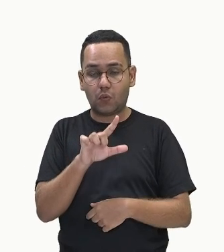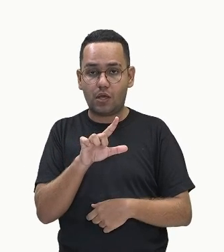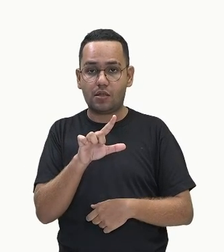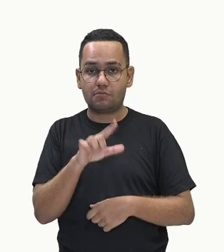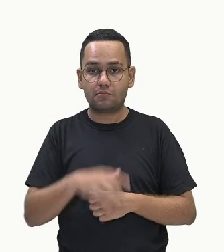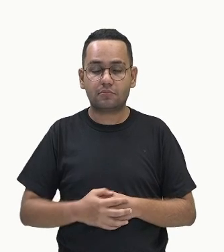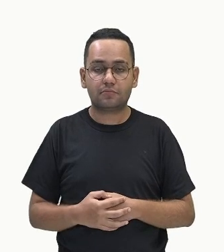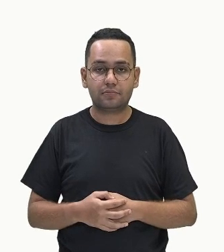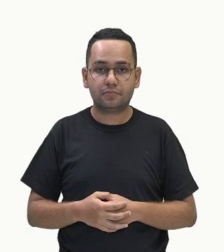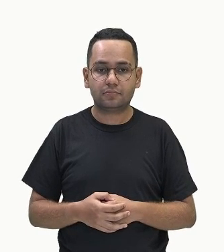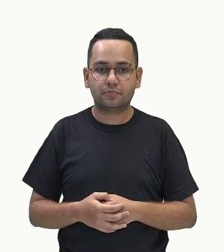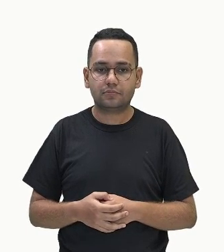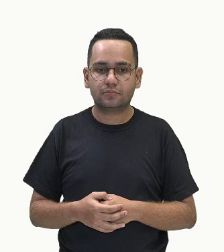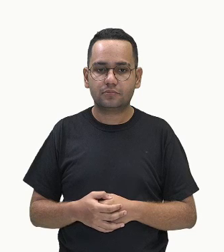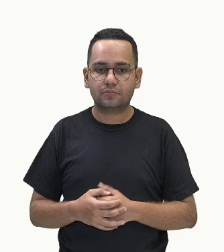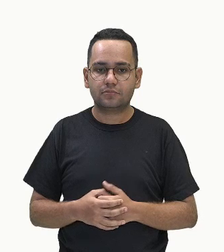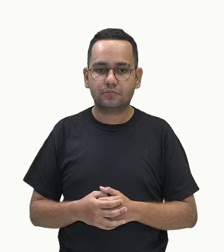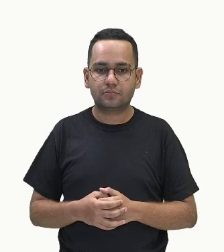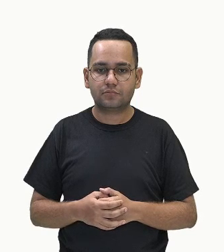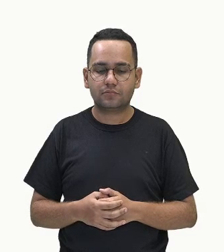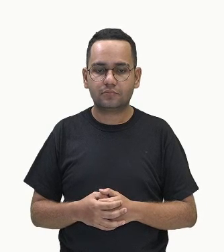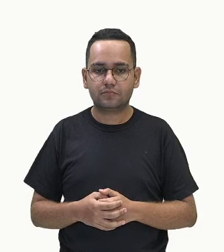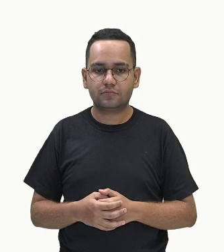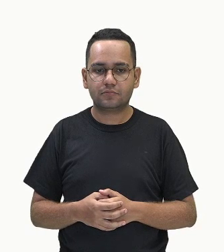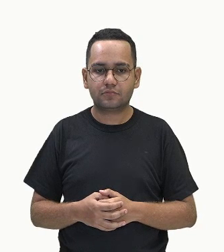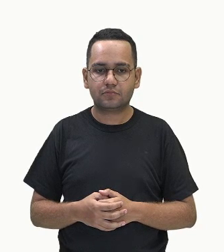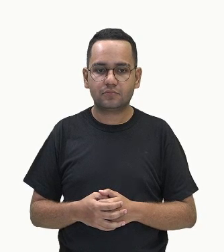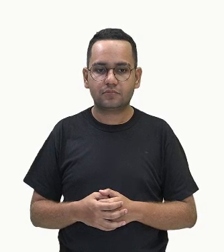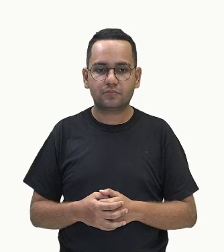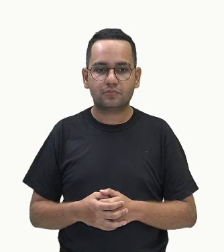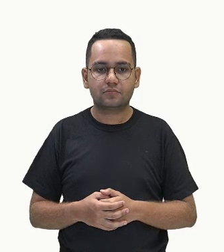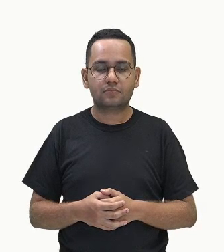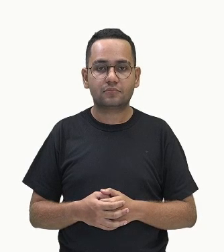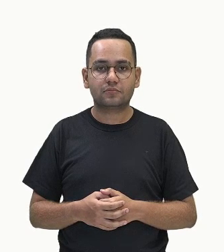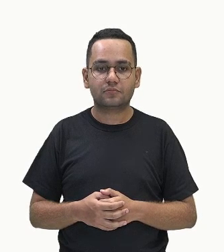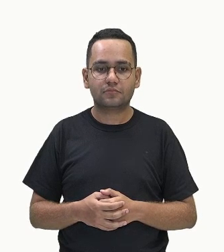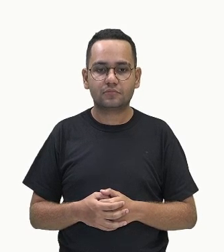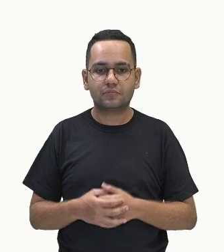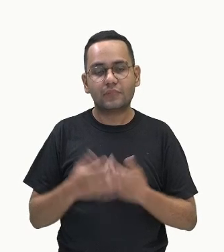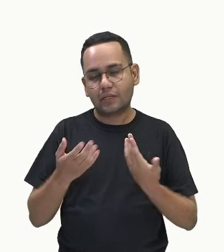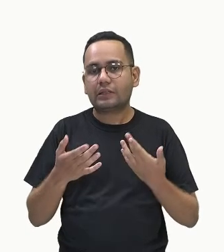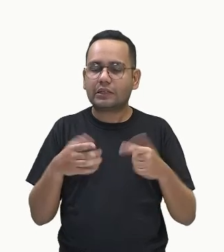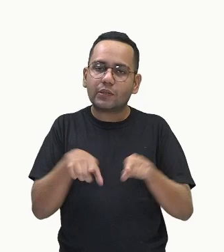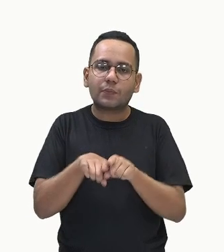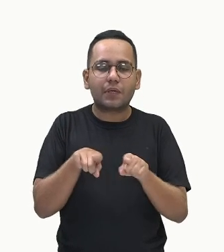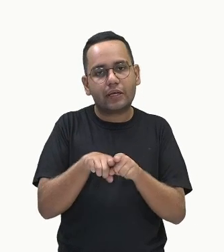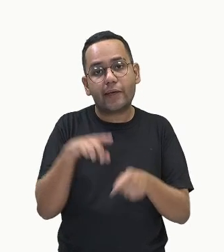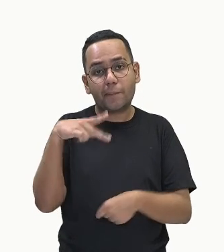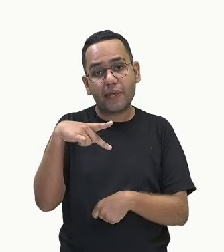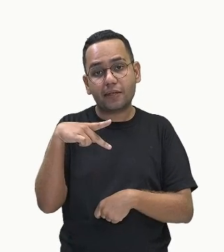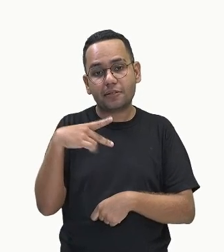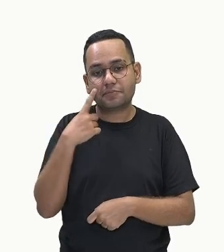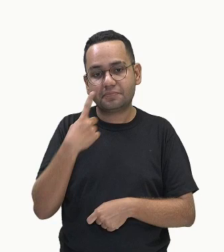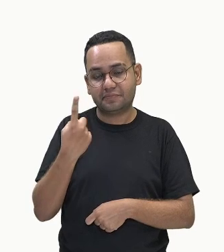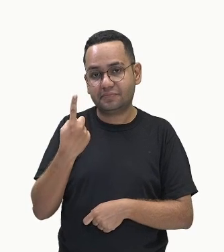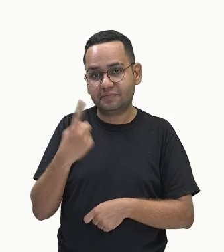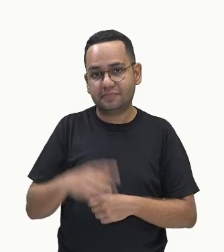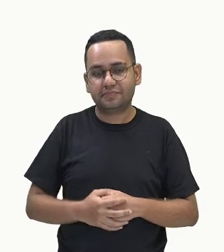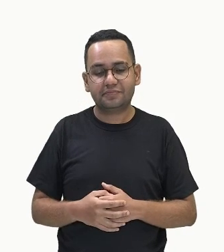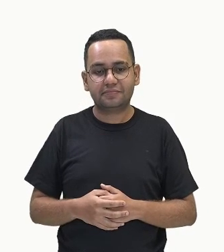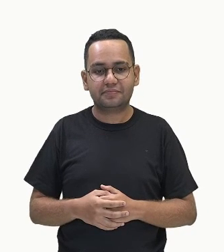9 vezes o lado. Isso significa que é o perímetro, que é o famoso P aqui da nossa